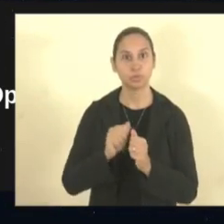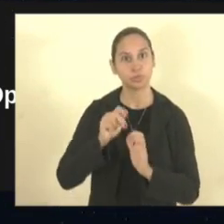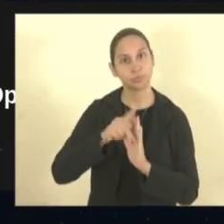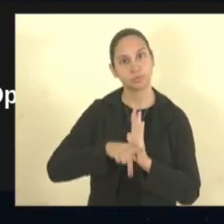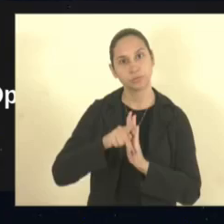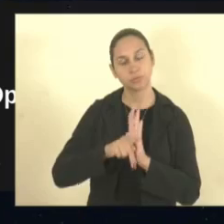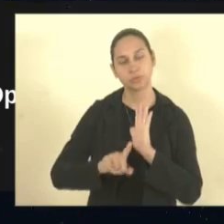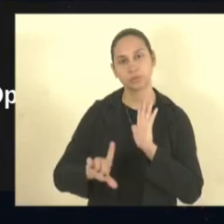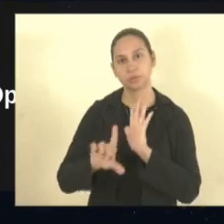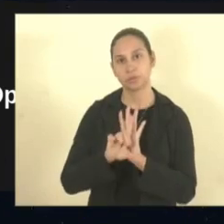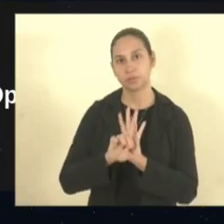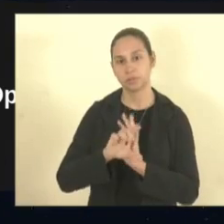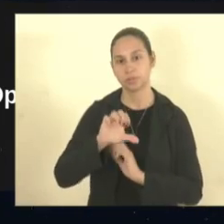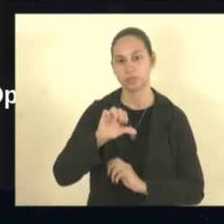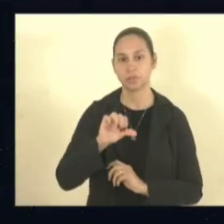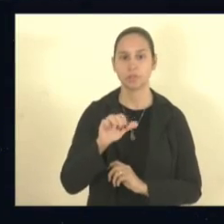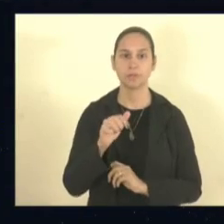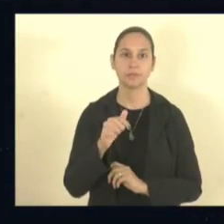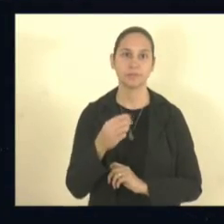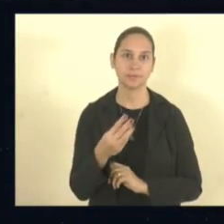projeto de lei